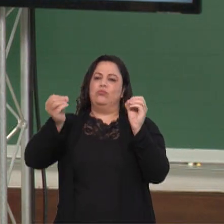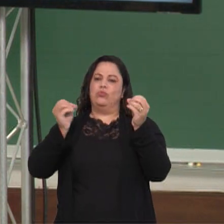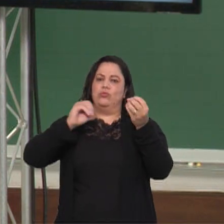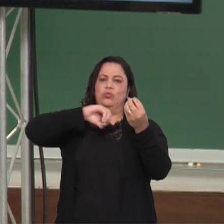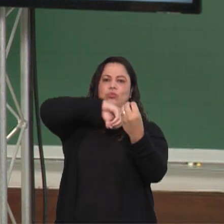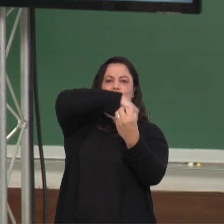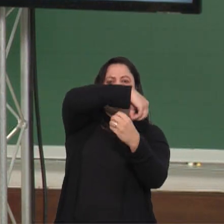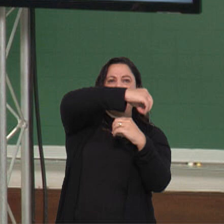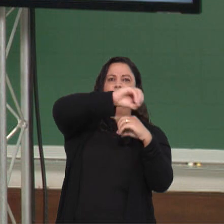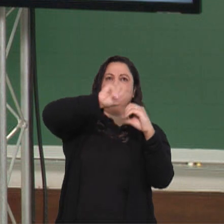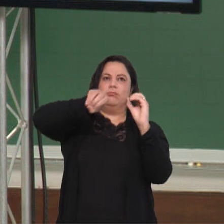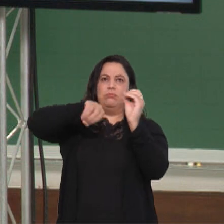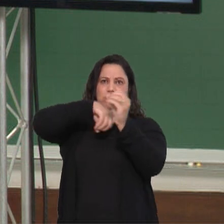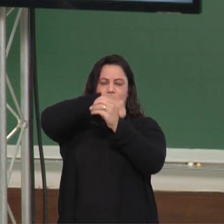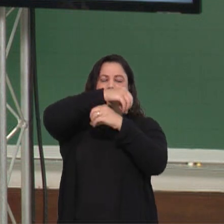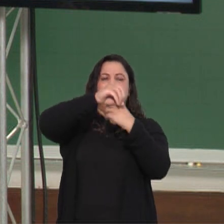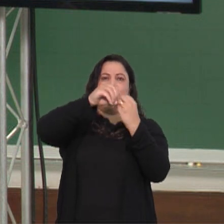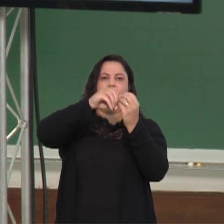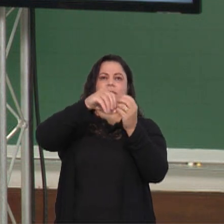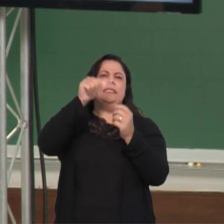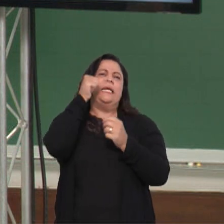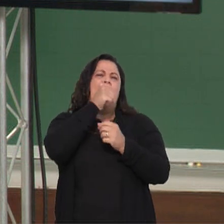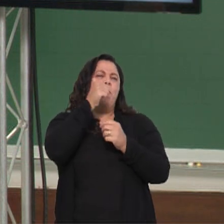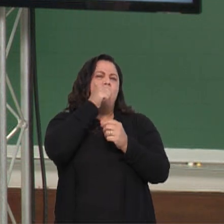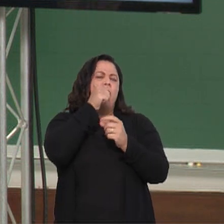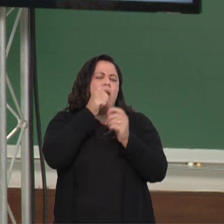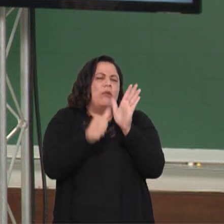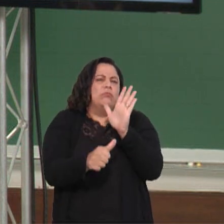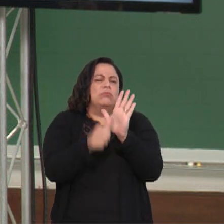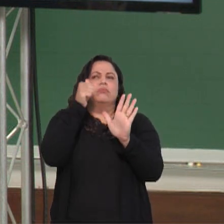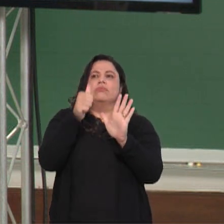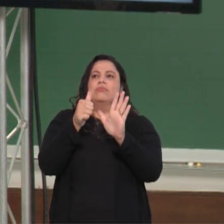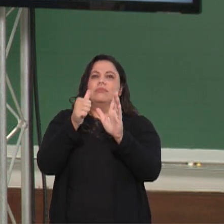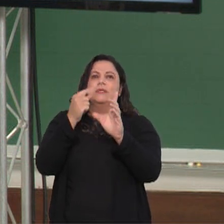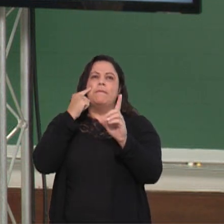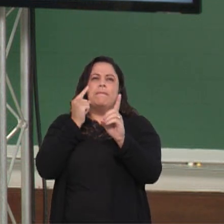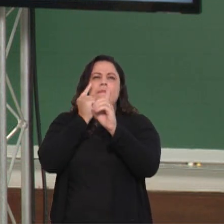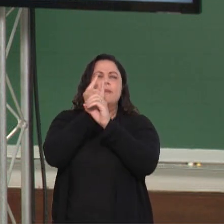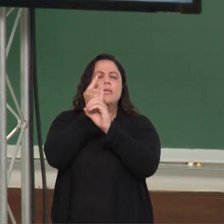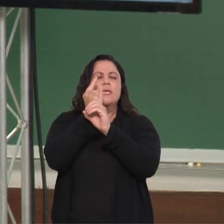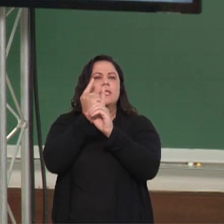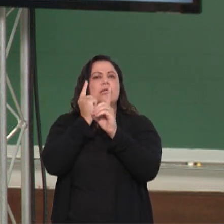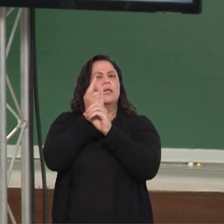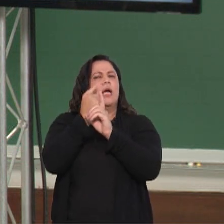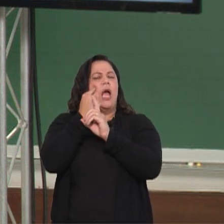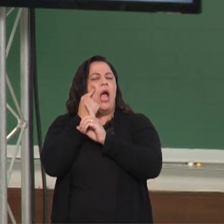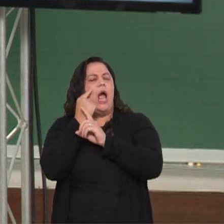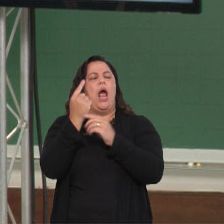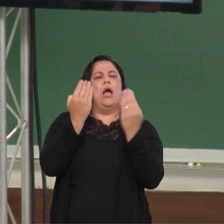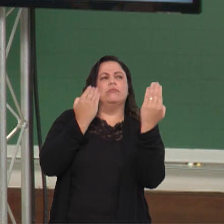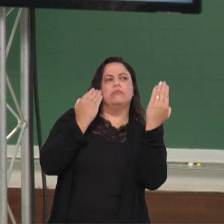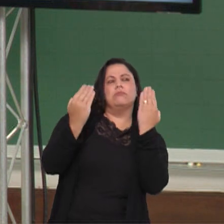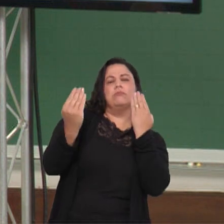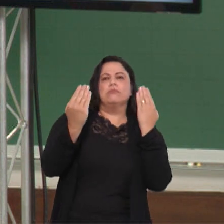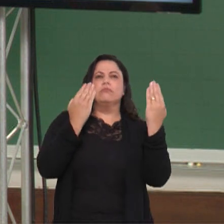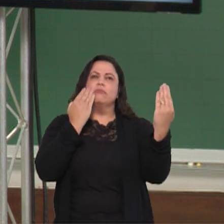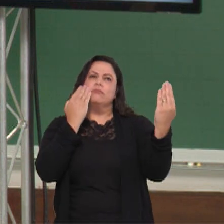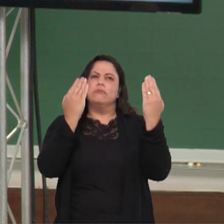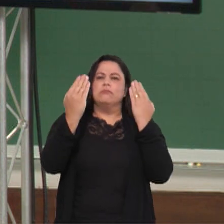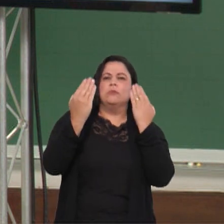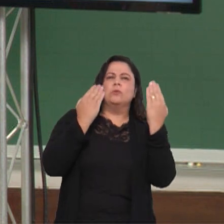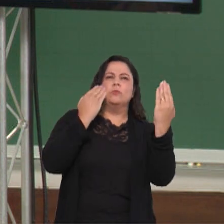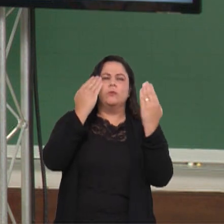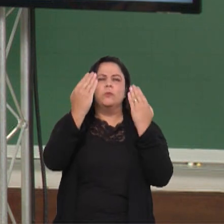das primeiras a suspeitar desse modelo. Ela era professora na Academia de Alexandria, né? A Academia